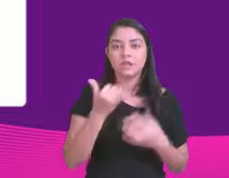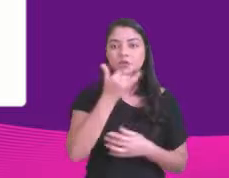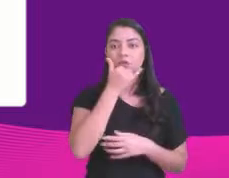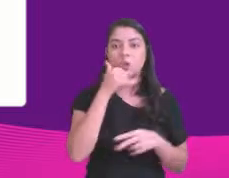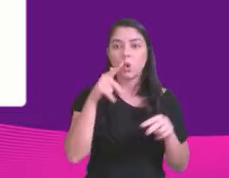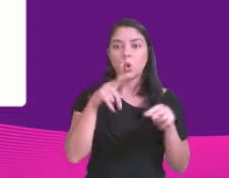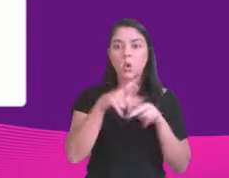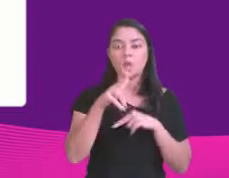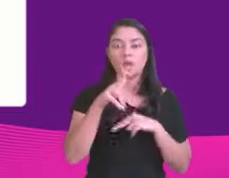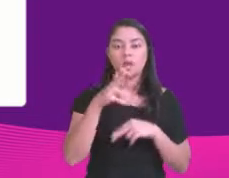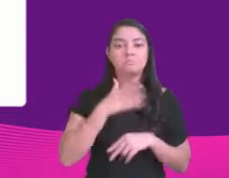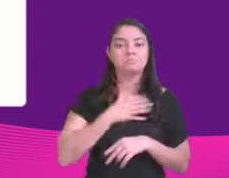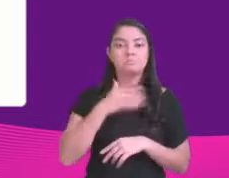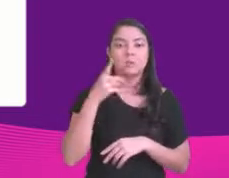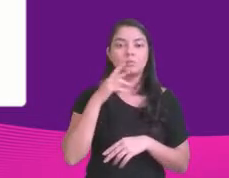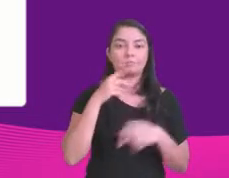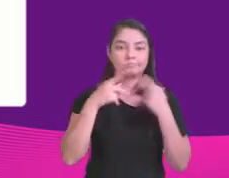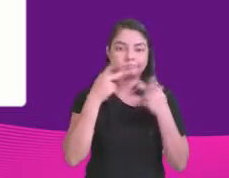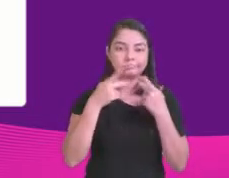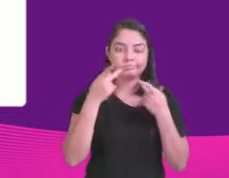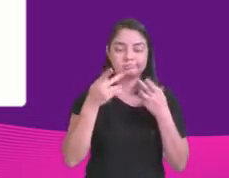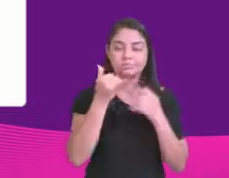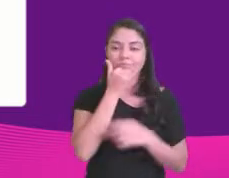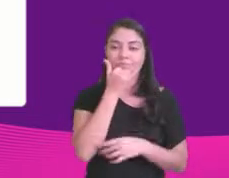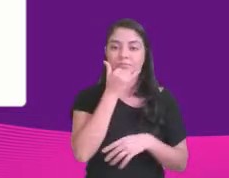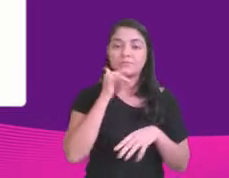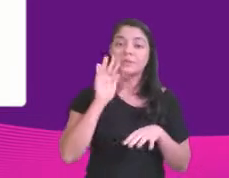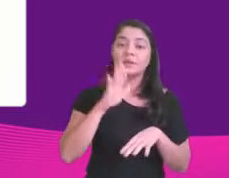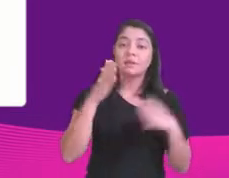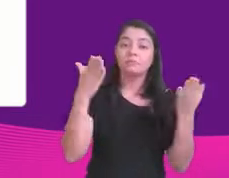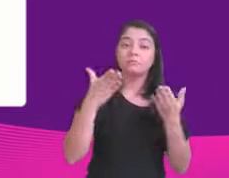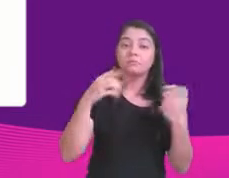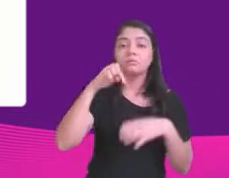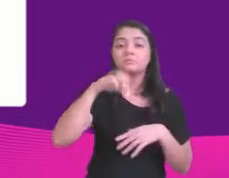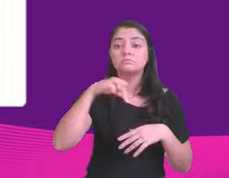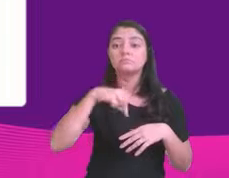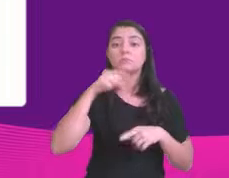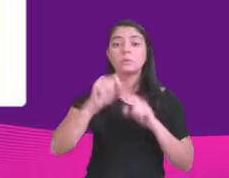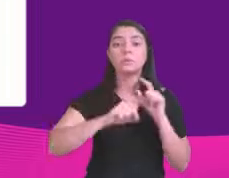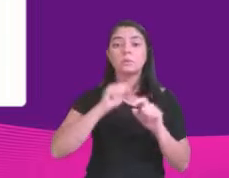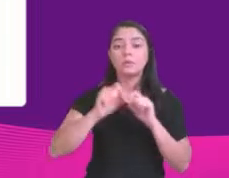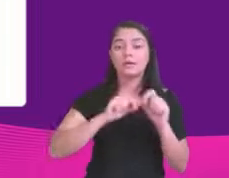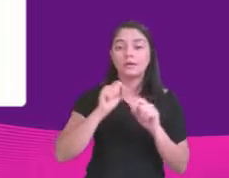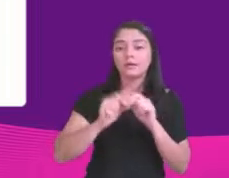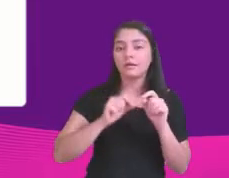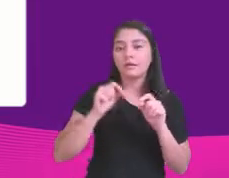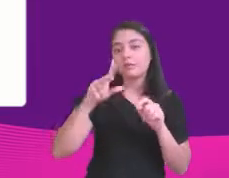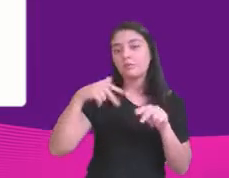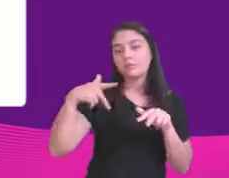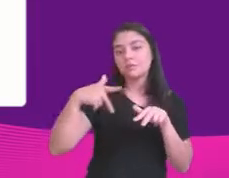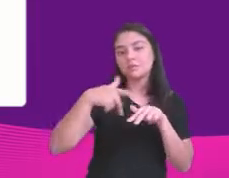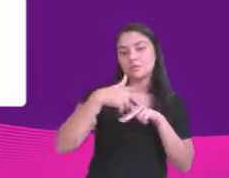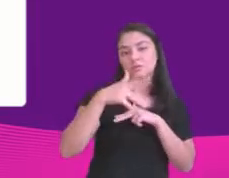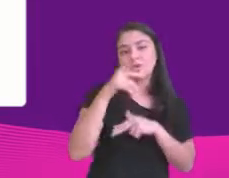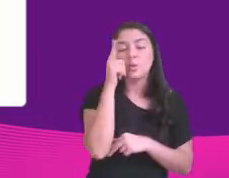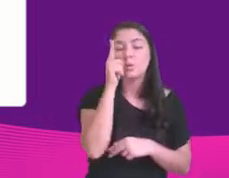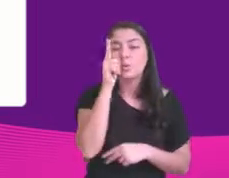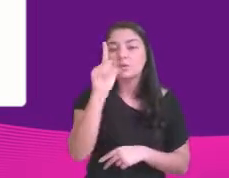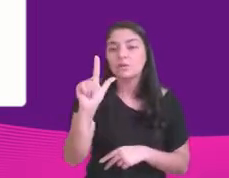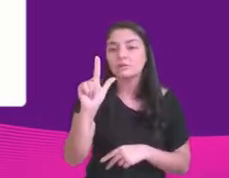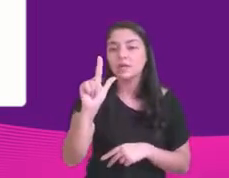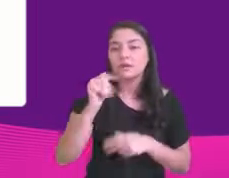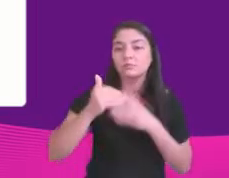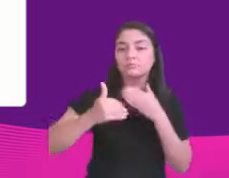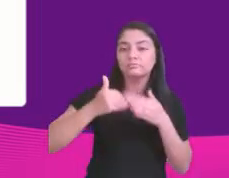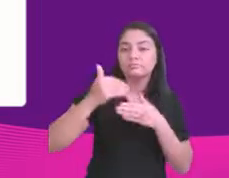áudio. Mas o índice de carcinomatose peritoneal, que é como o cirurgião consegue mais ou menos